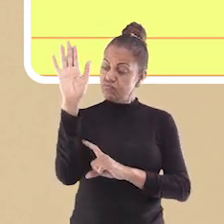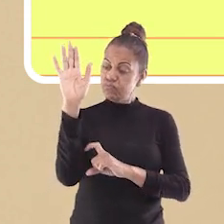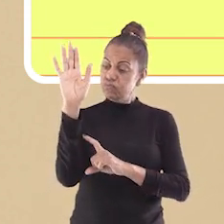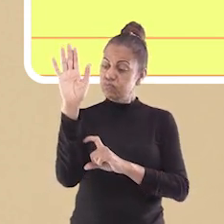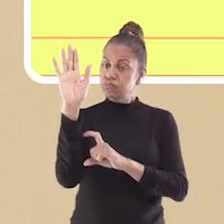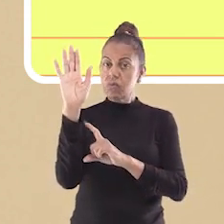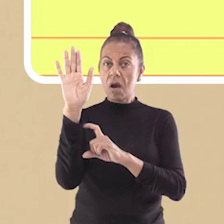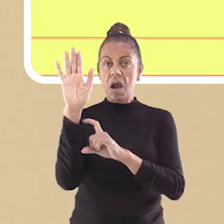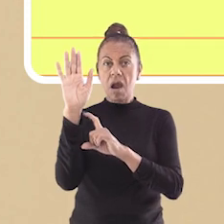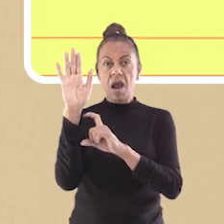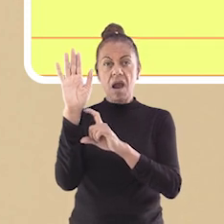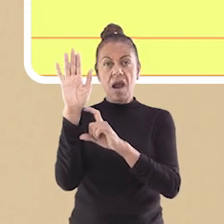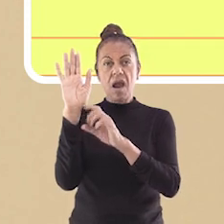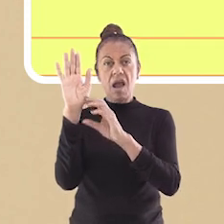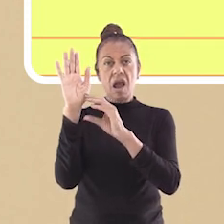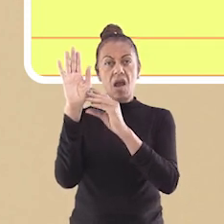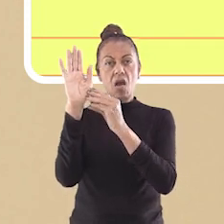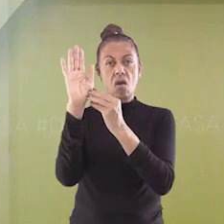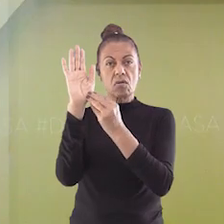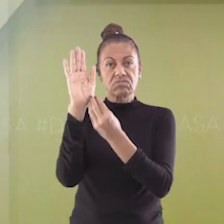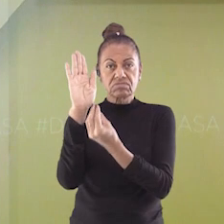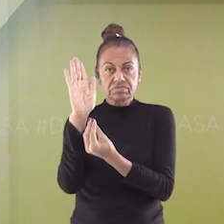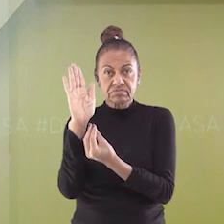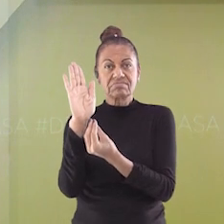casulo, que é uma espécie de casa.